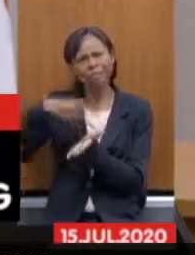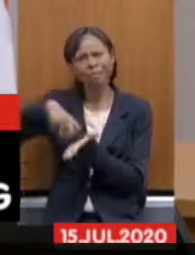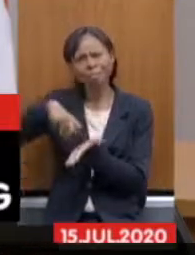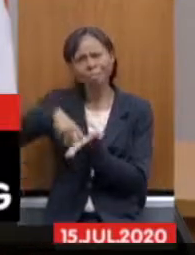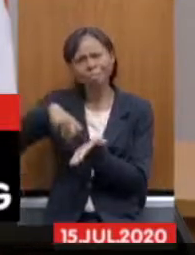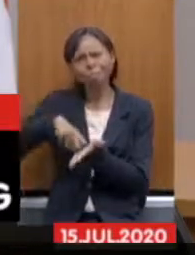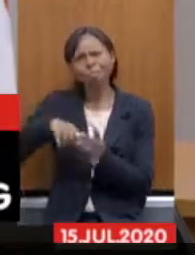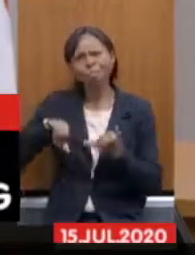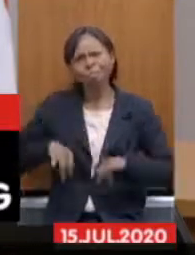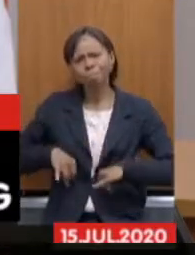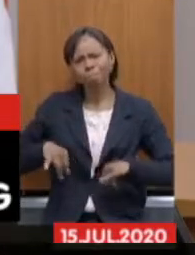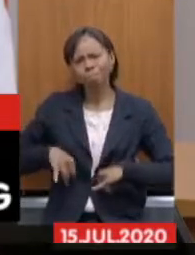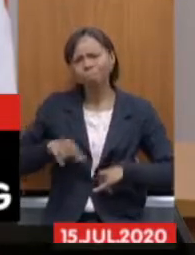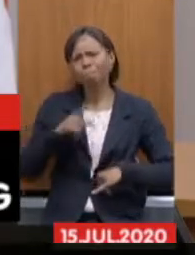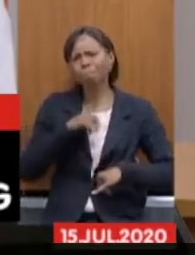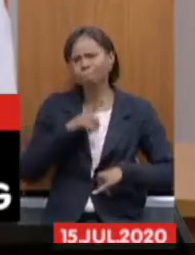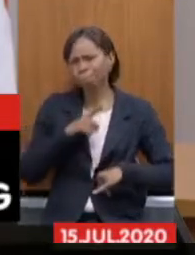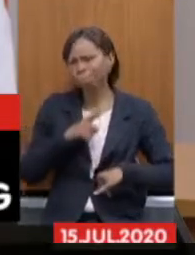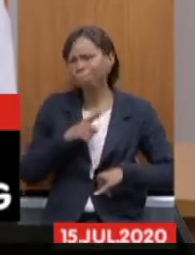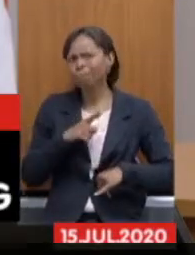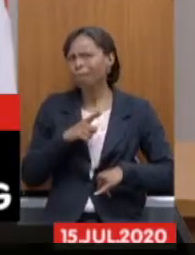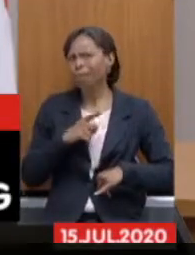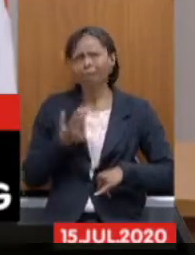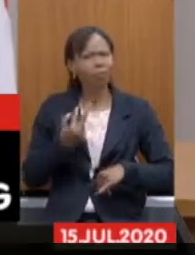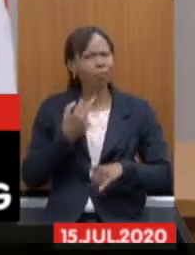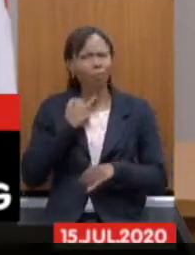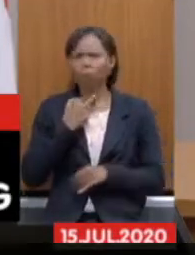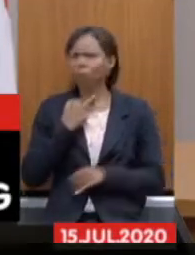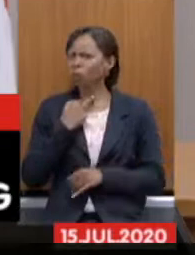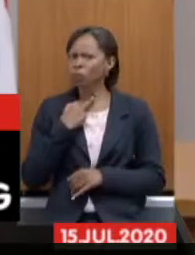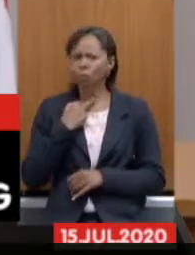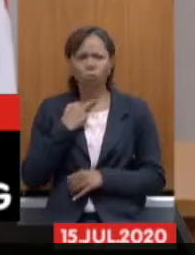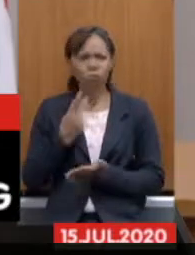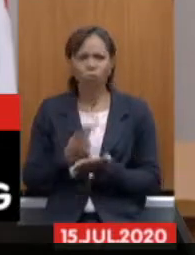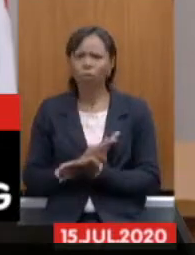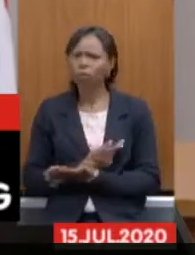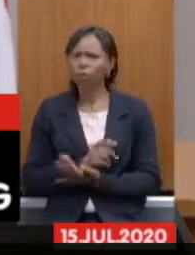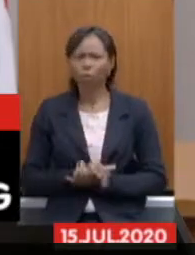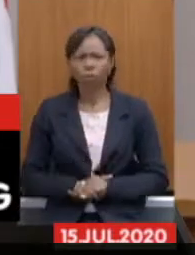analisadas e eu acho que isso não devia acontecer